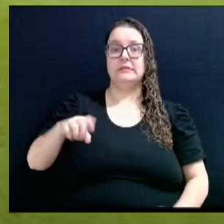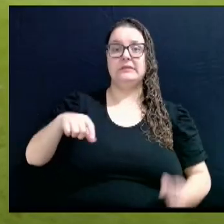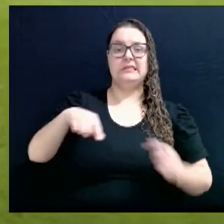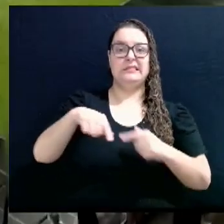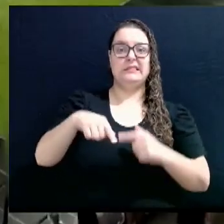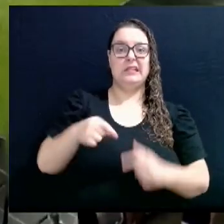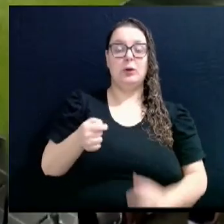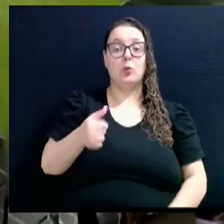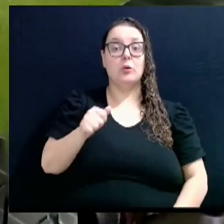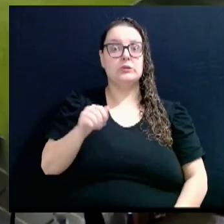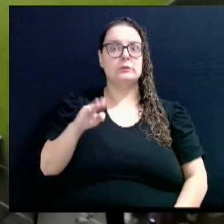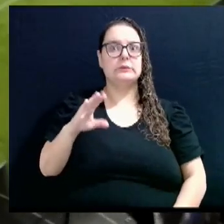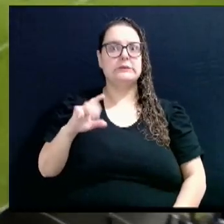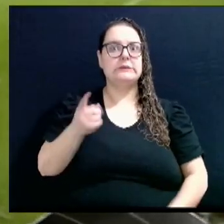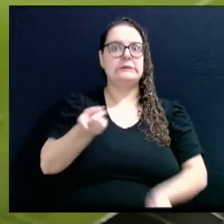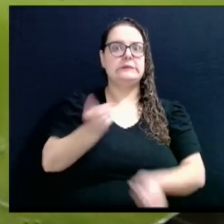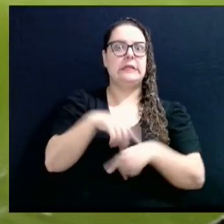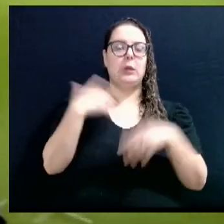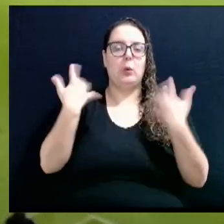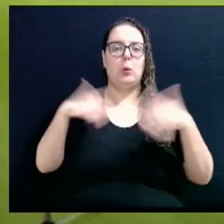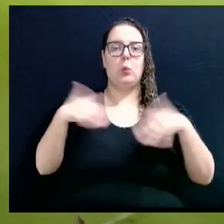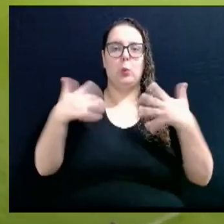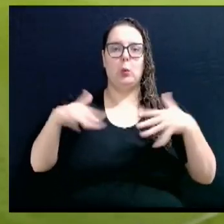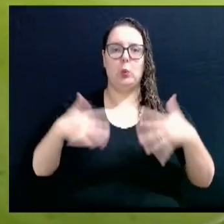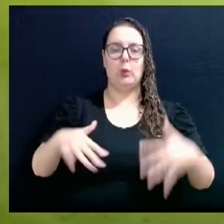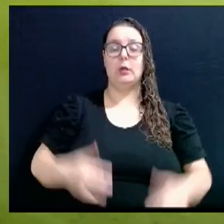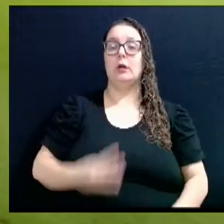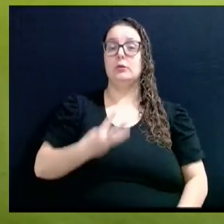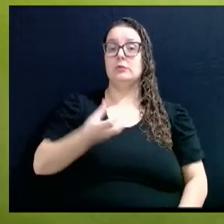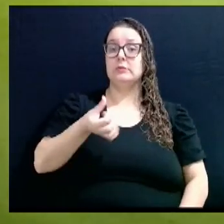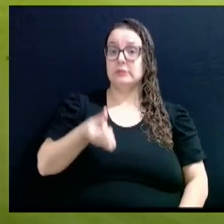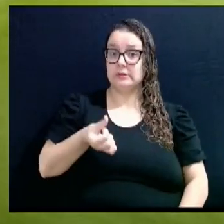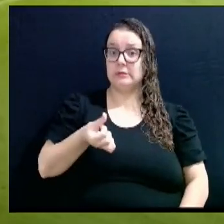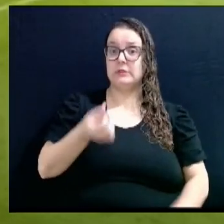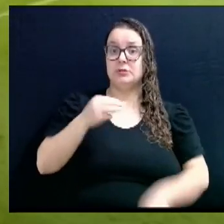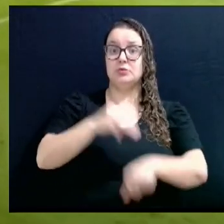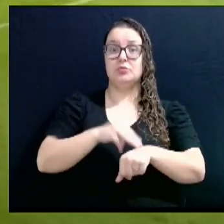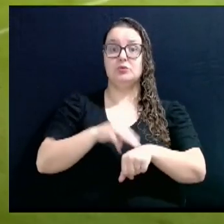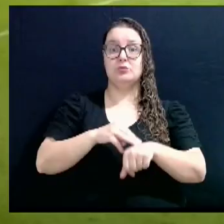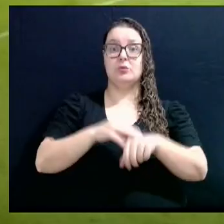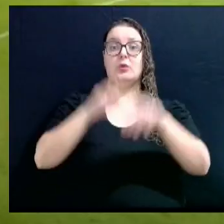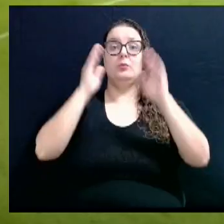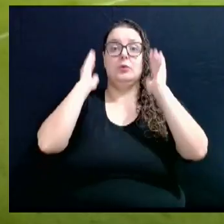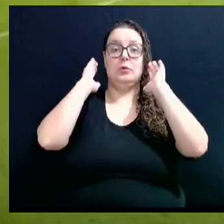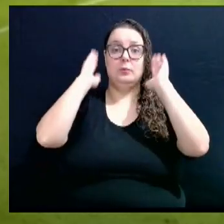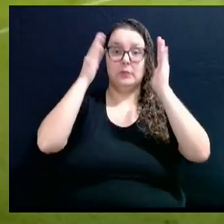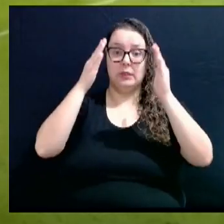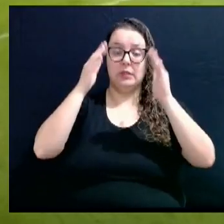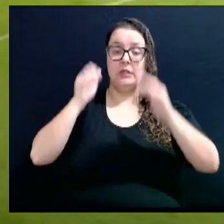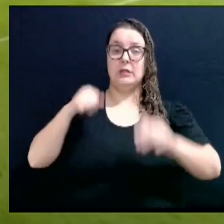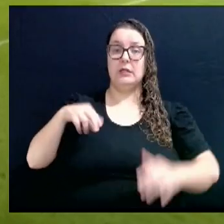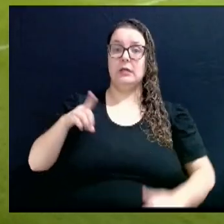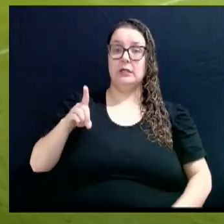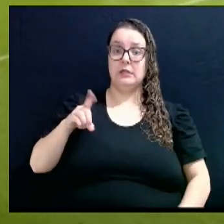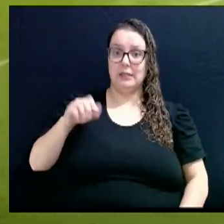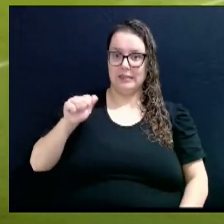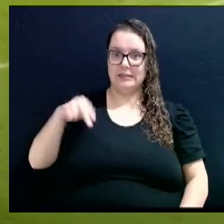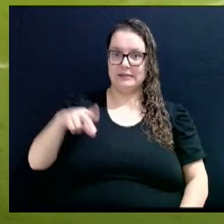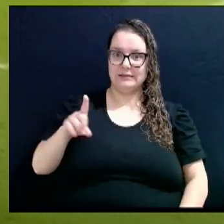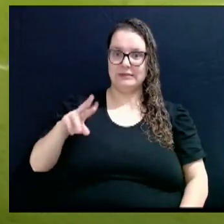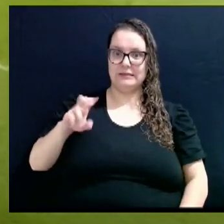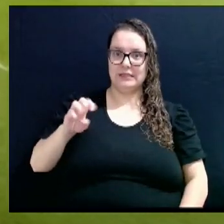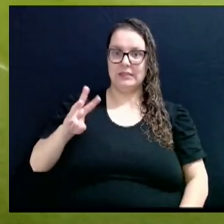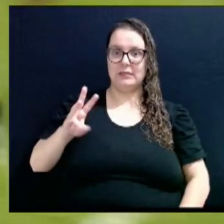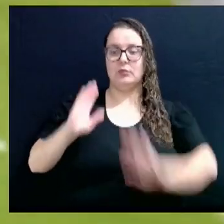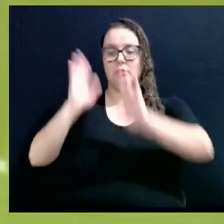vira. Aos 36 minutos, cobrança de escanteio, Andrei foi espalmar e jogou para a